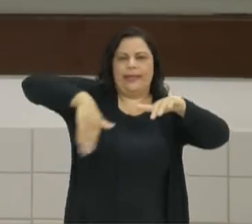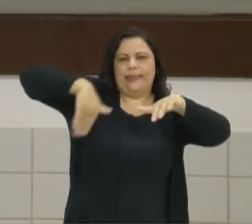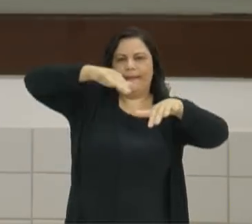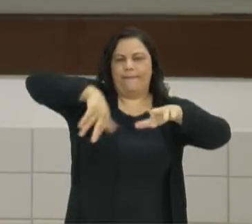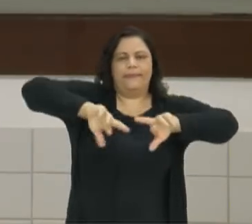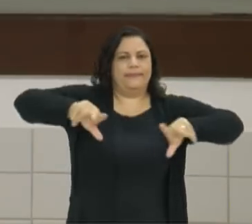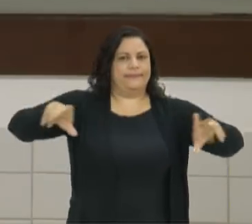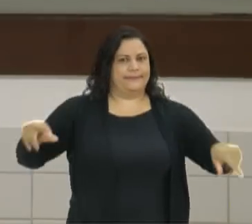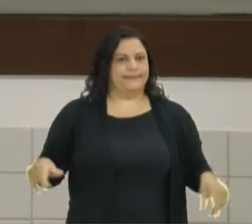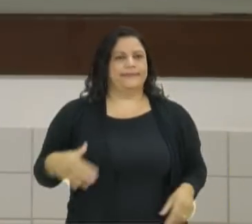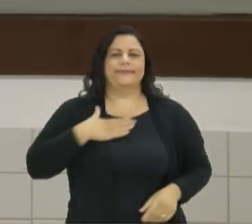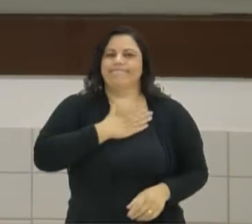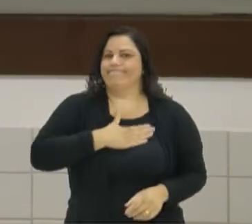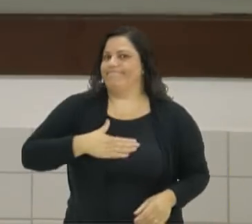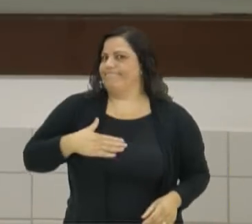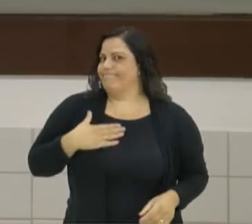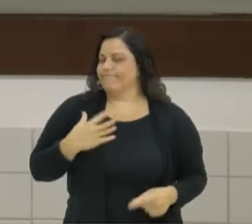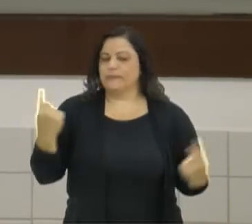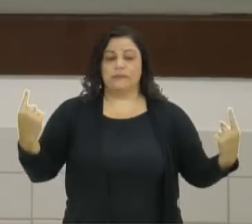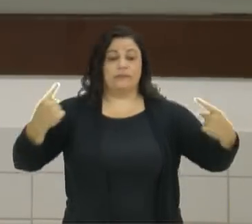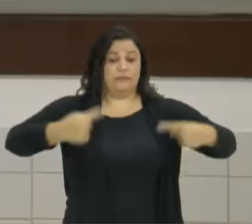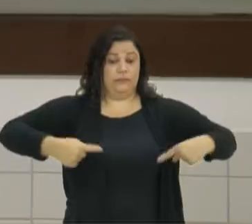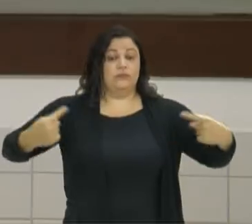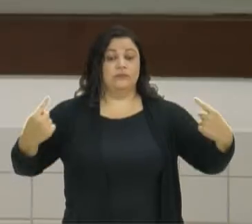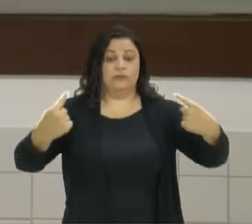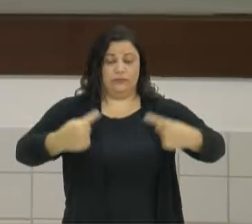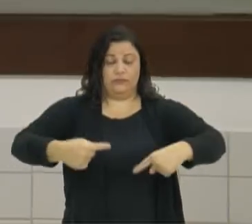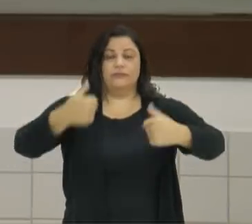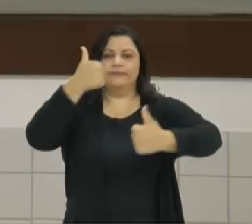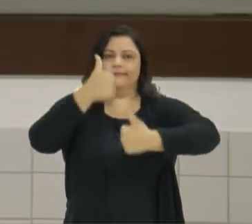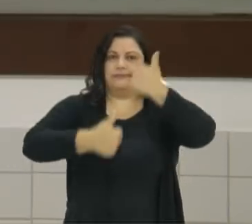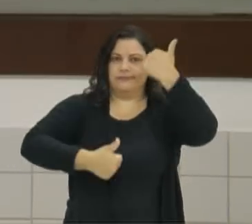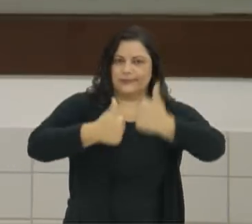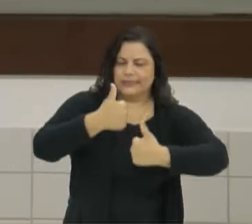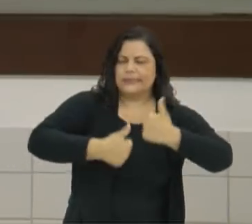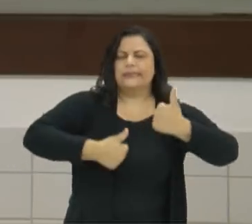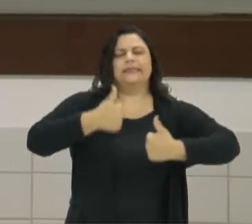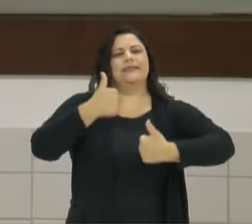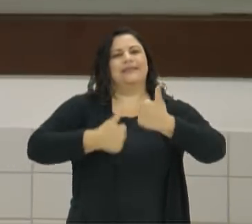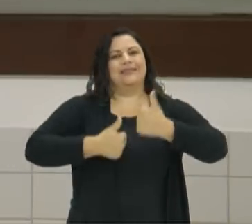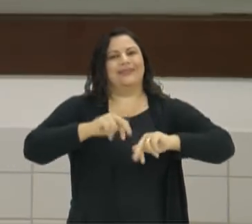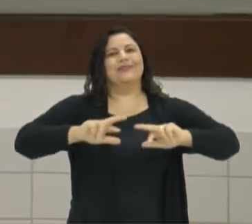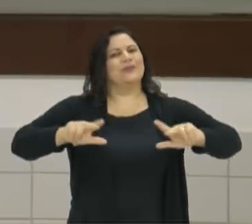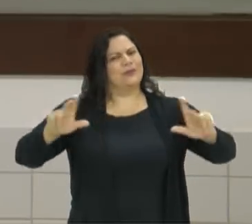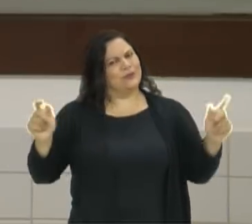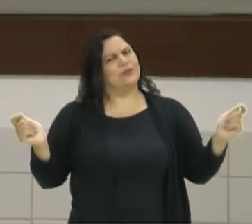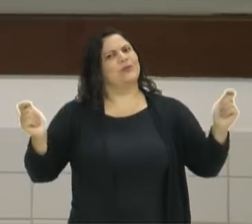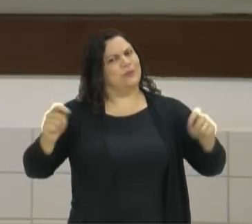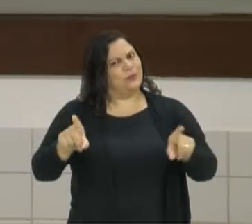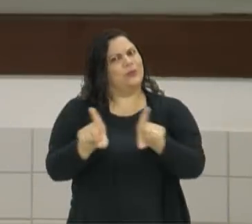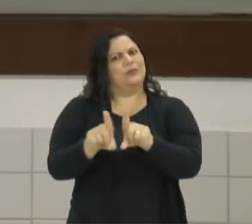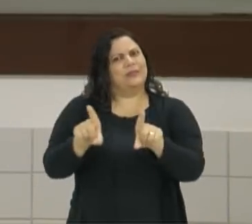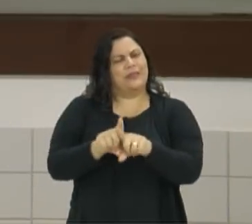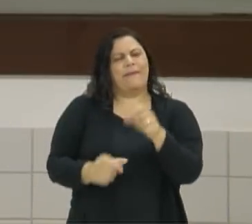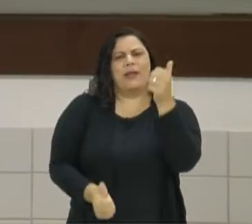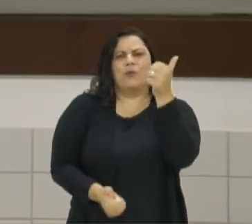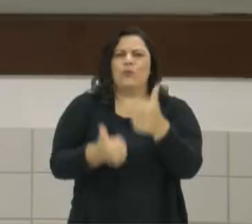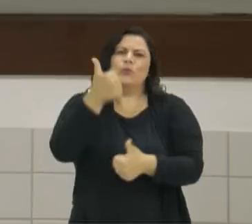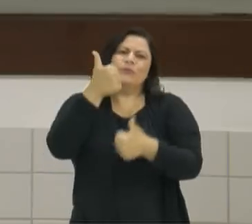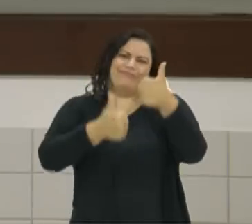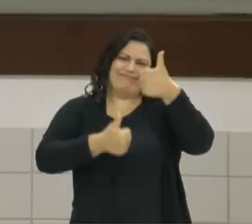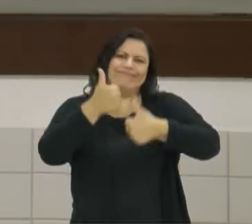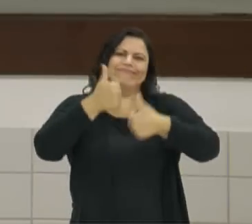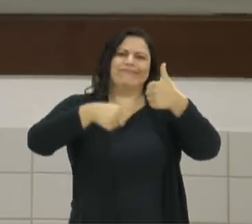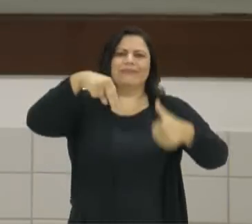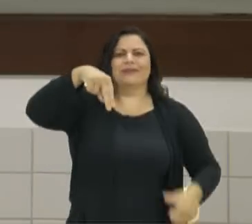com a água. E competitiva, a própria competição, a disputa de natação, o esporte